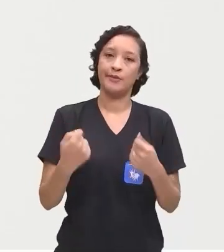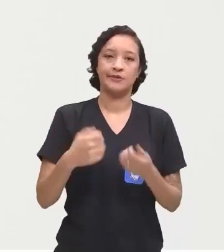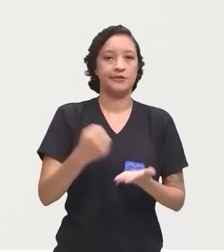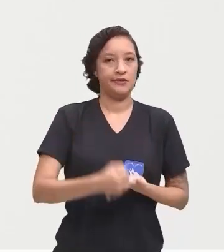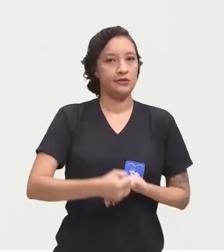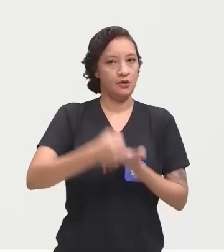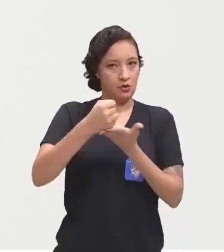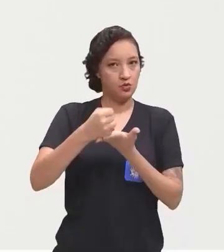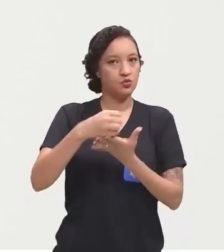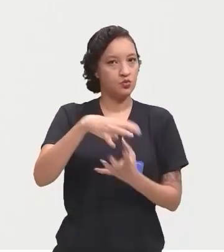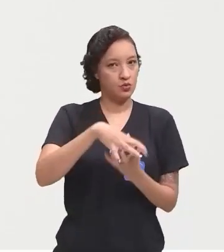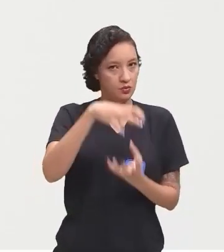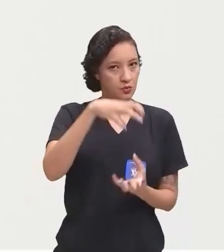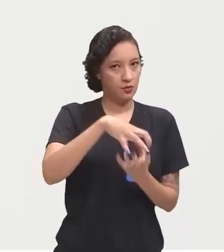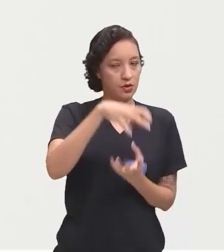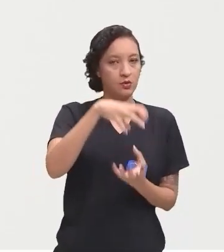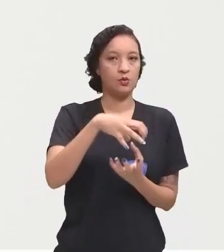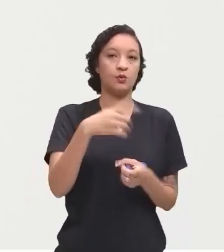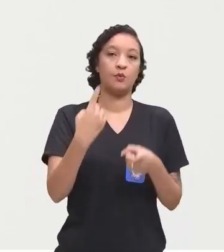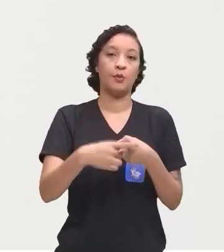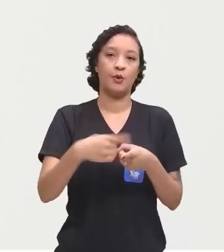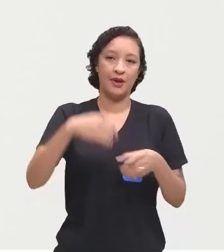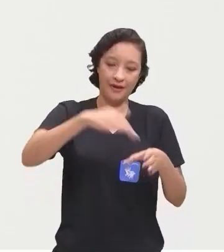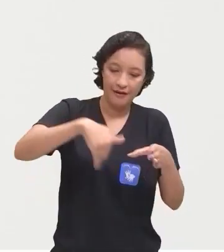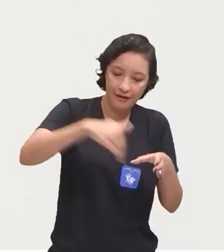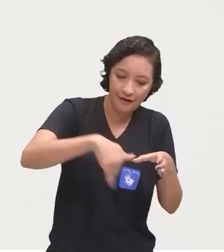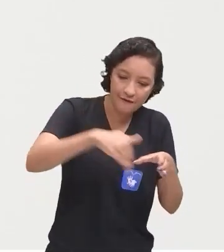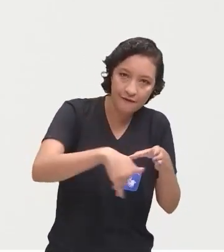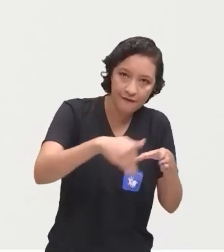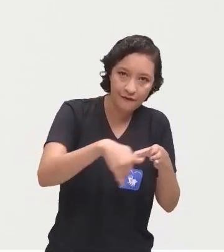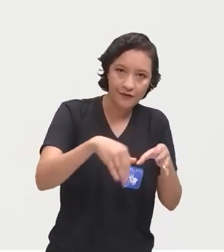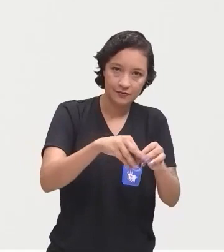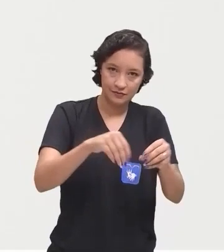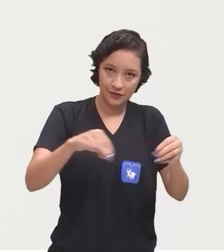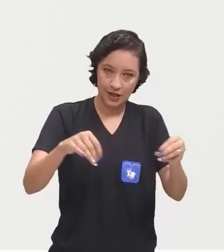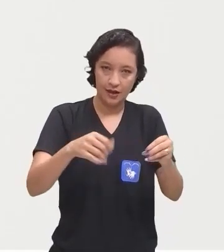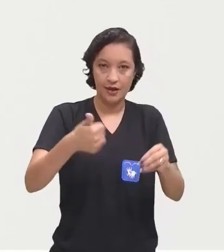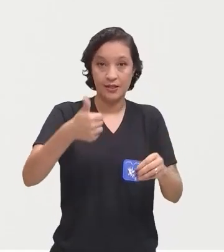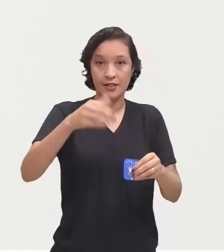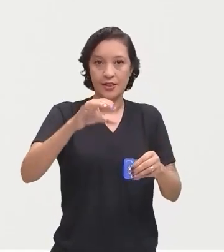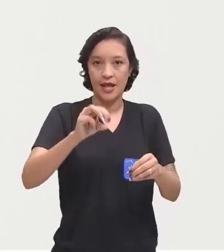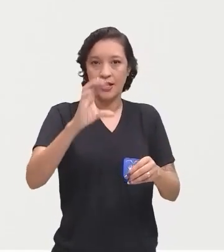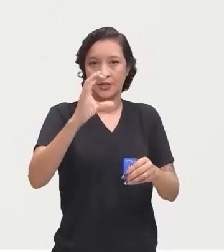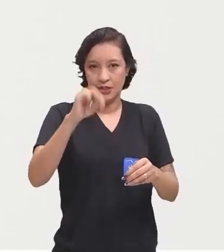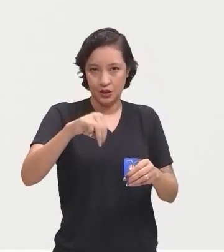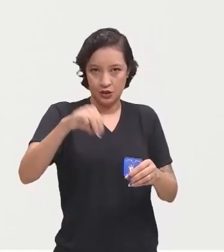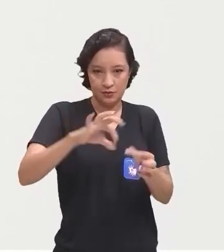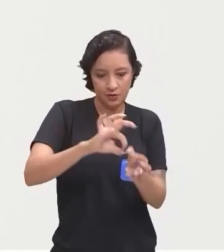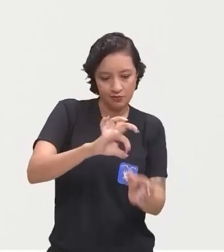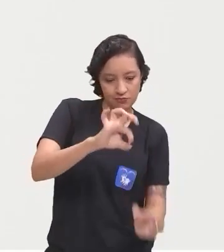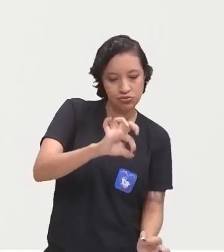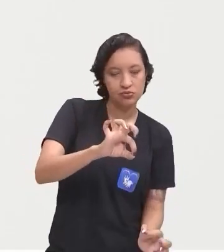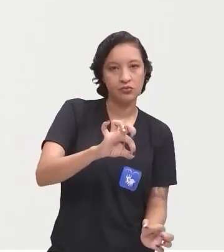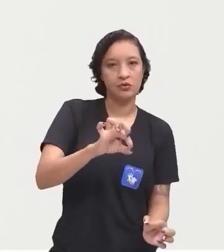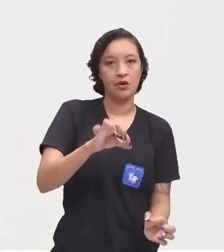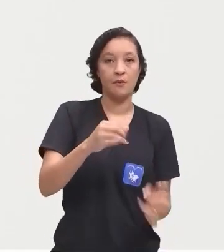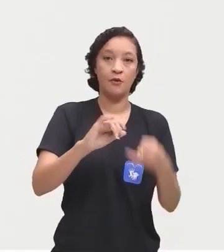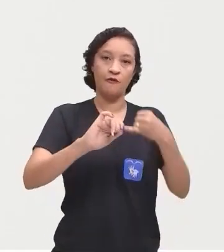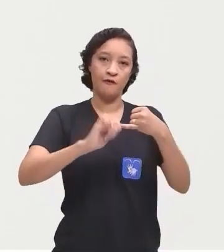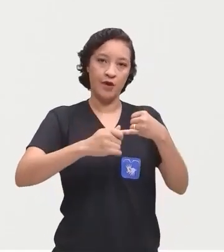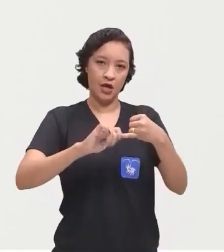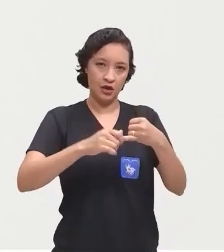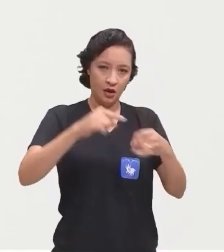poder cavar um buraco cerca de 10 centímetros de diâmetro e 10 de profundidade para poder colocar lá o seu